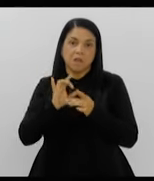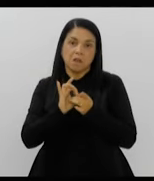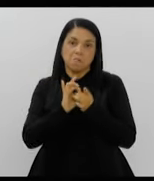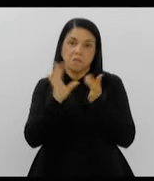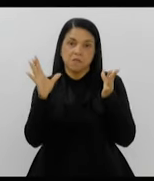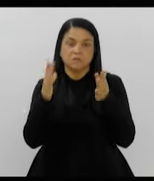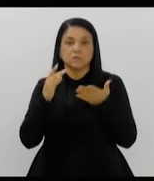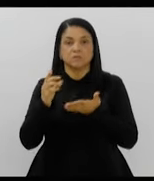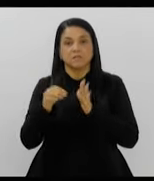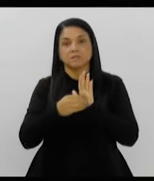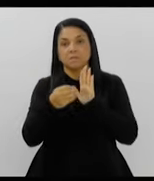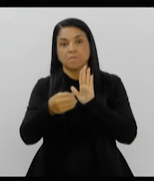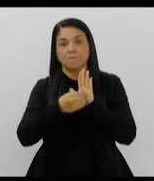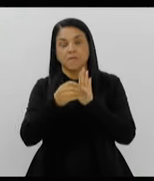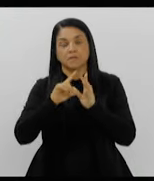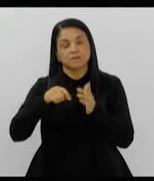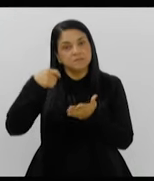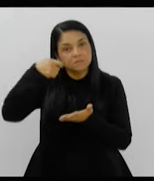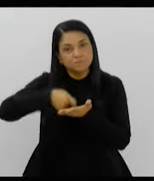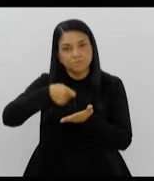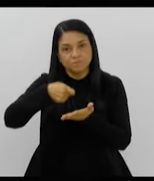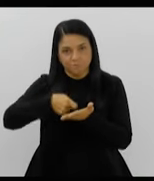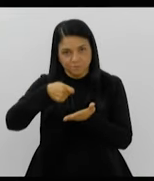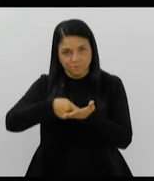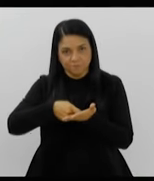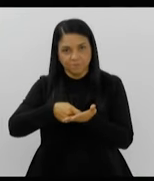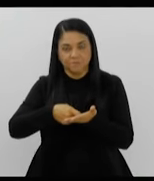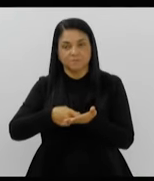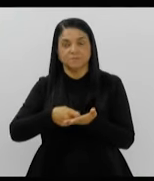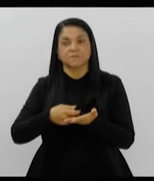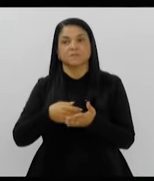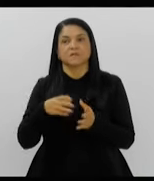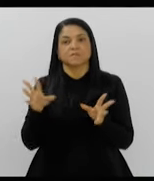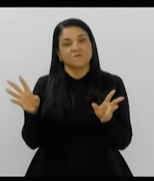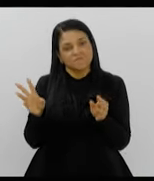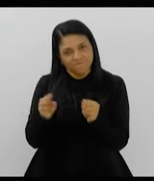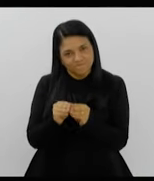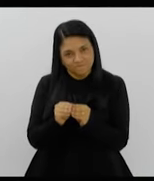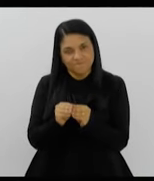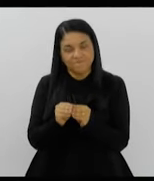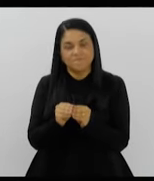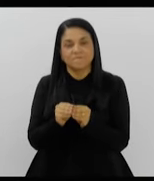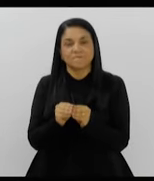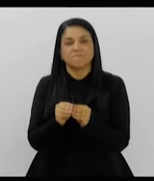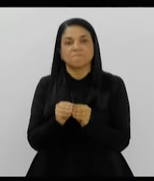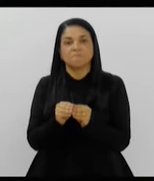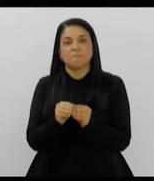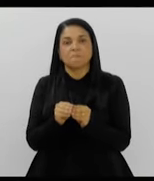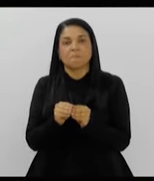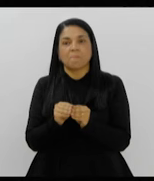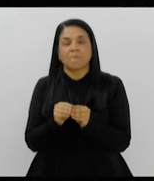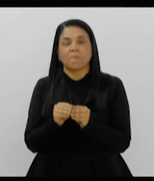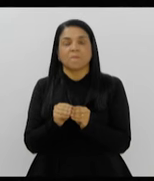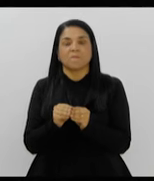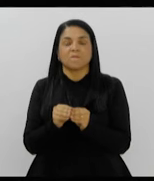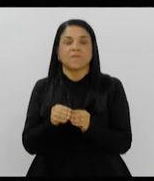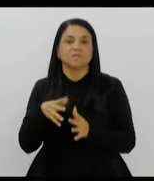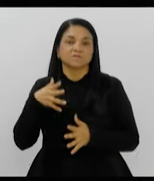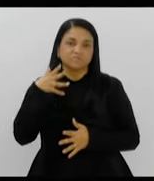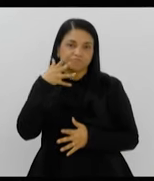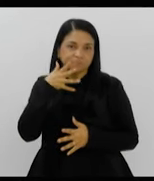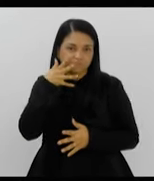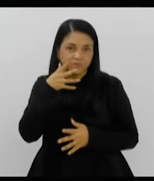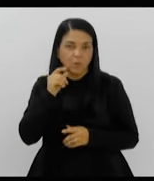liberação das emendas impositivas. Para concluir, e aí falando também um pouco a